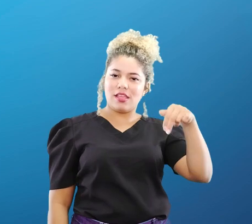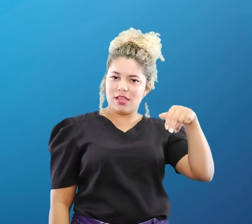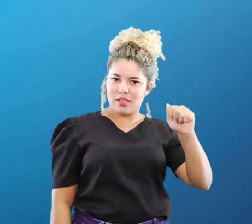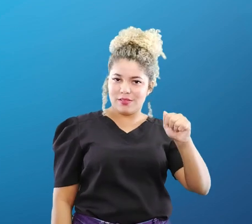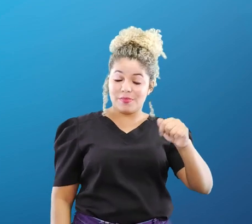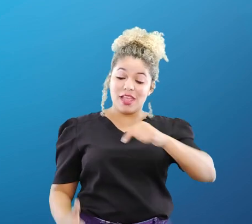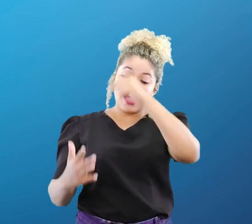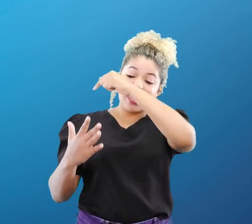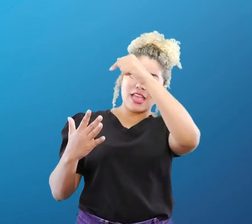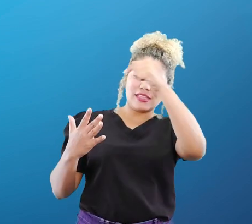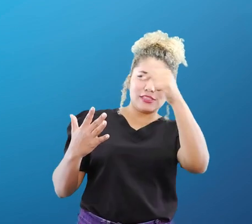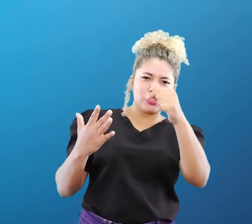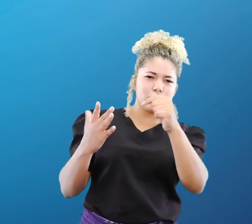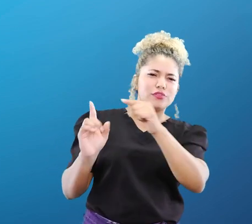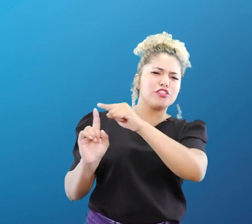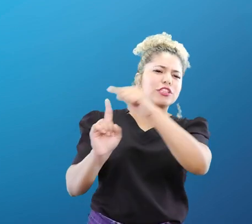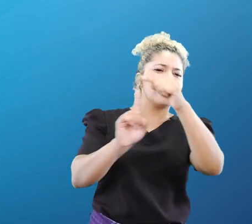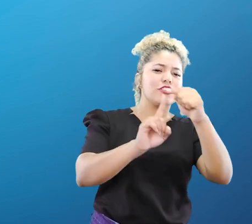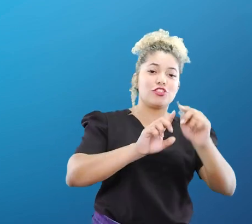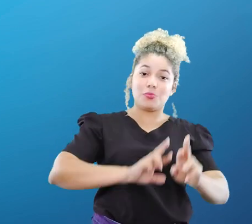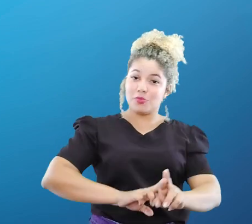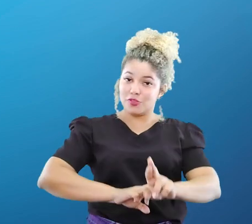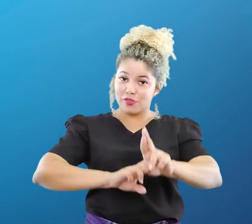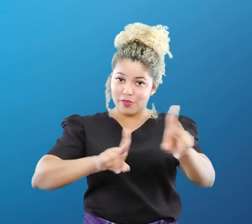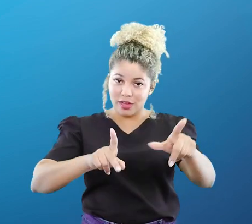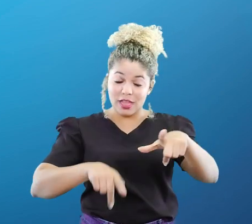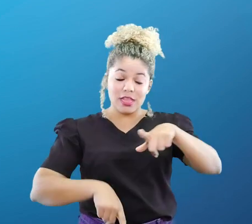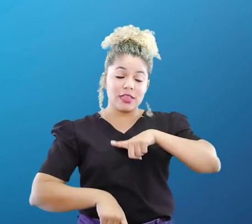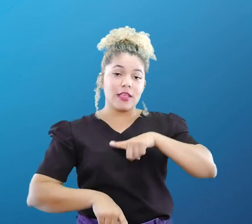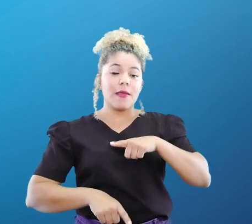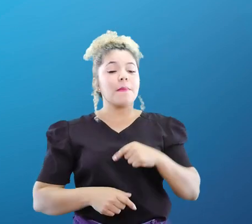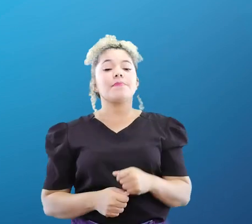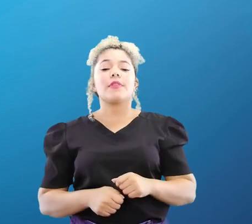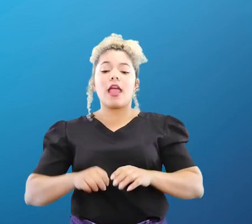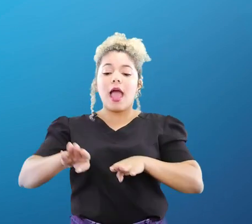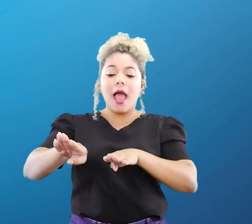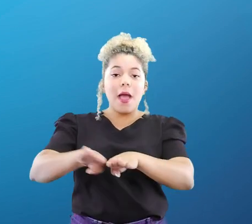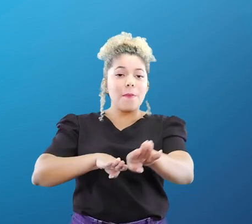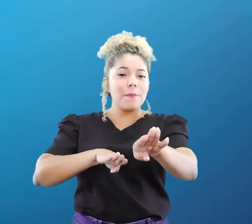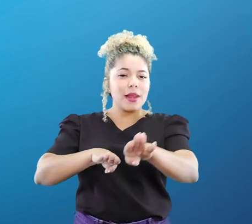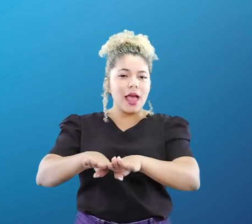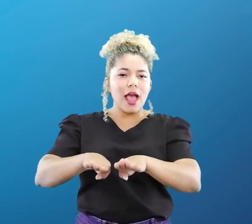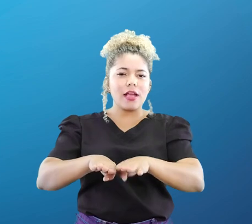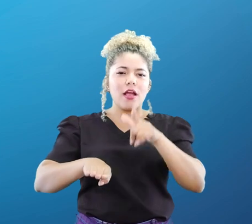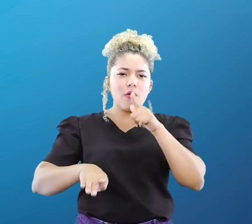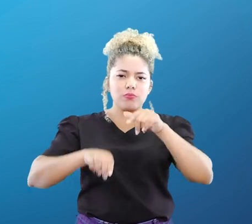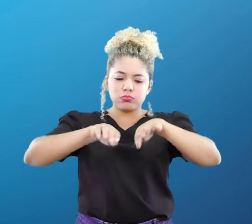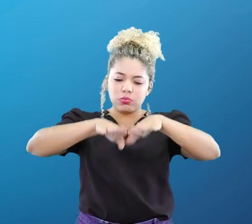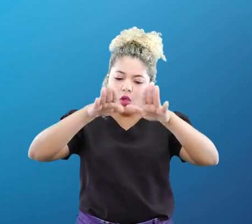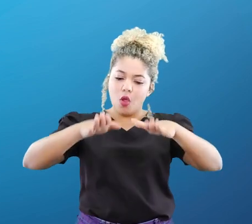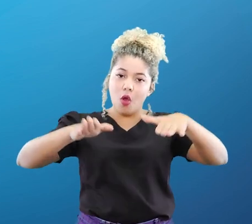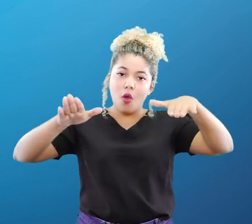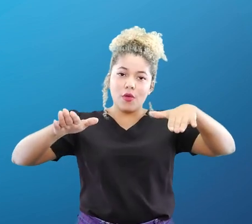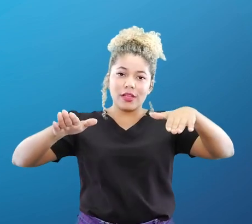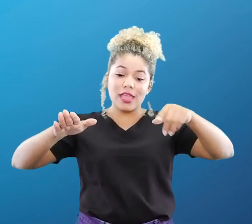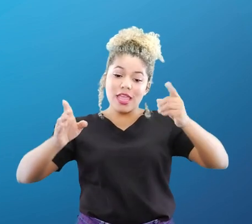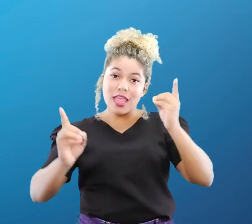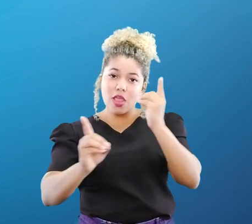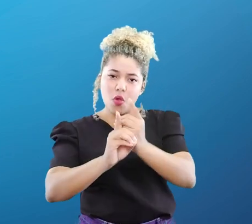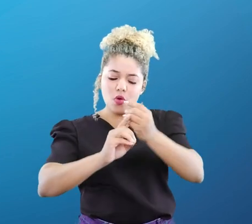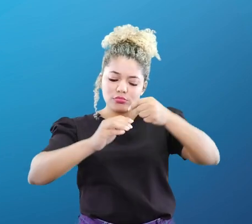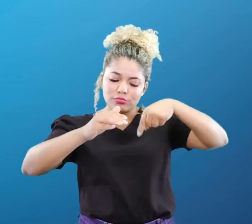Essas placas possuem tipos diferentes. Nós temos chamadas placas oceânicas, placas que se encontram no assoalho do